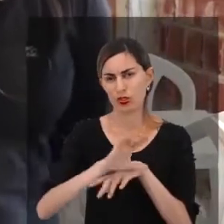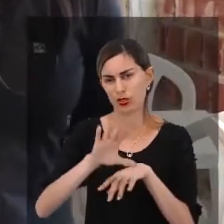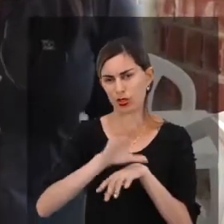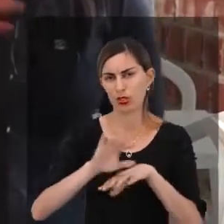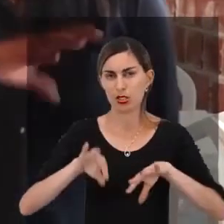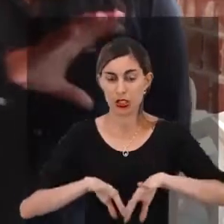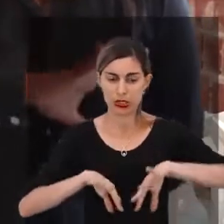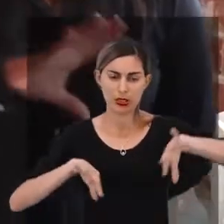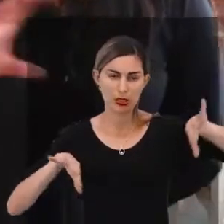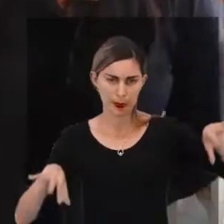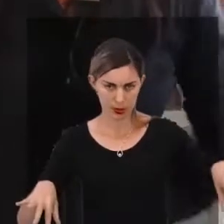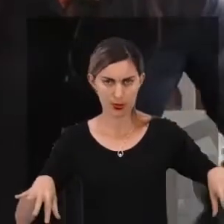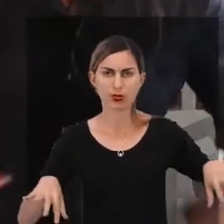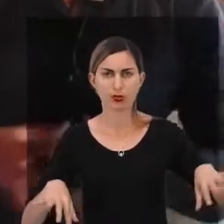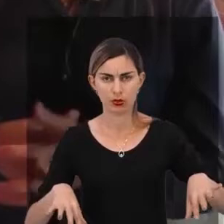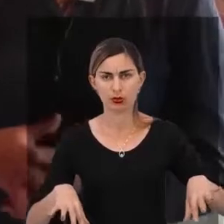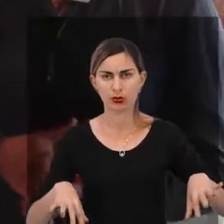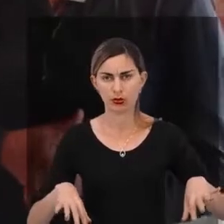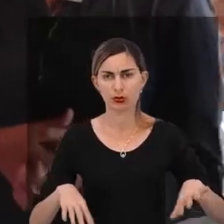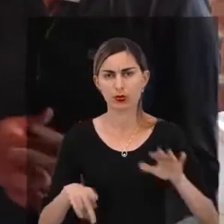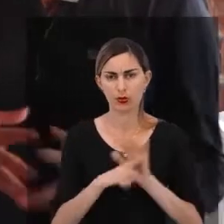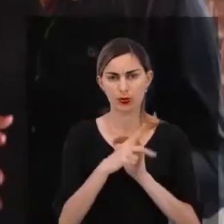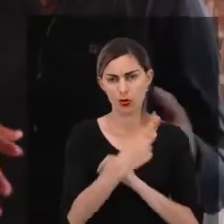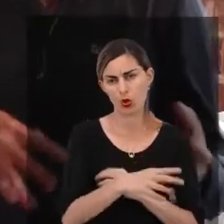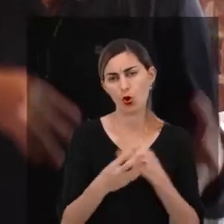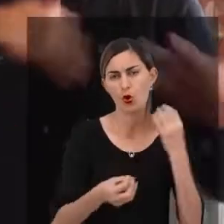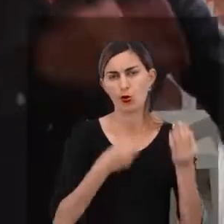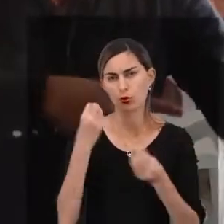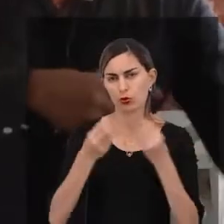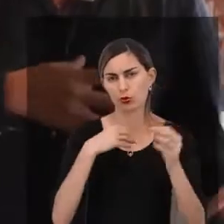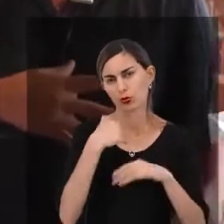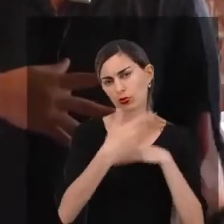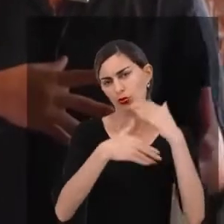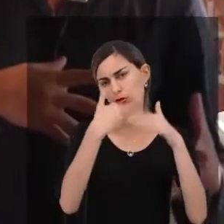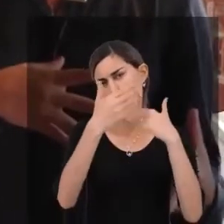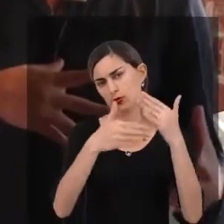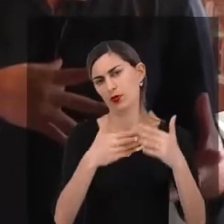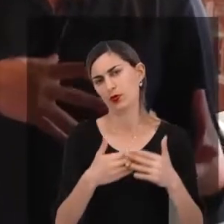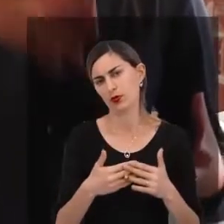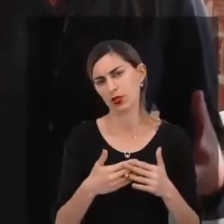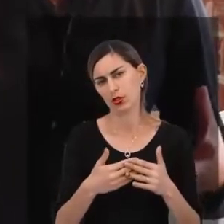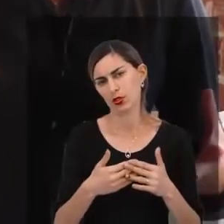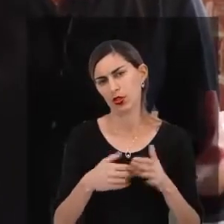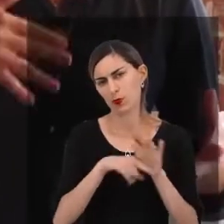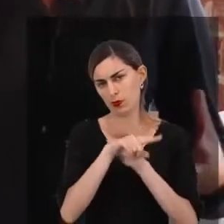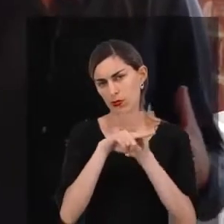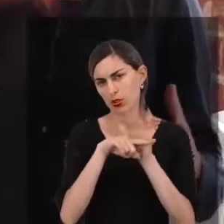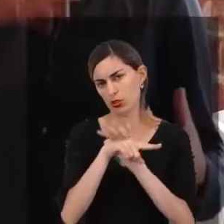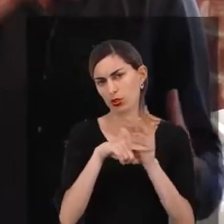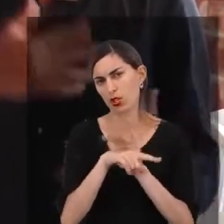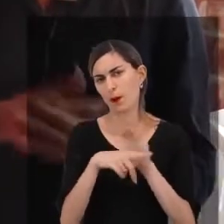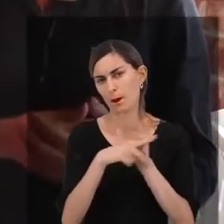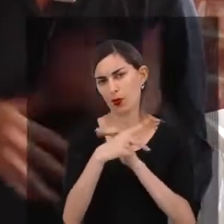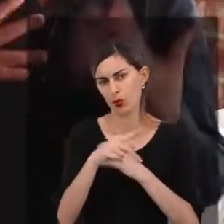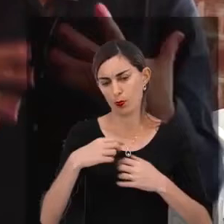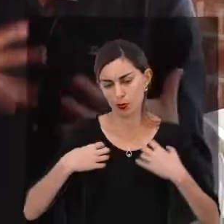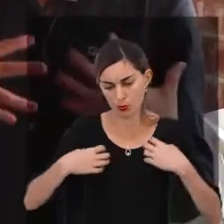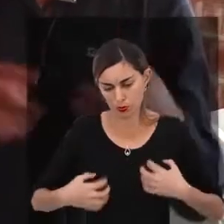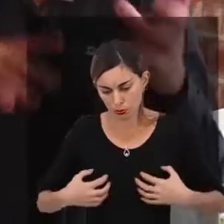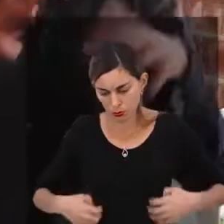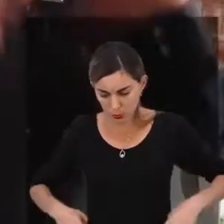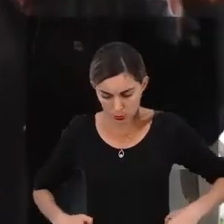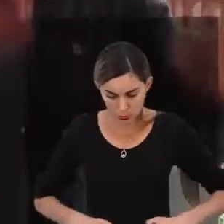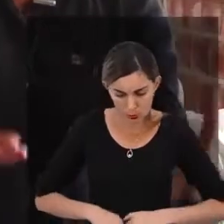A gente treina ele separado com a parte de como desenvolver a fiscalização do